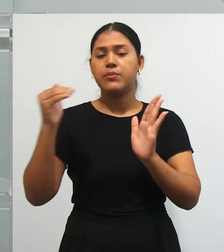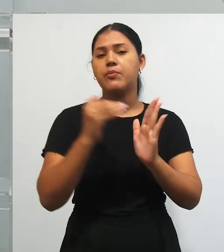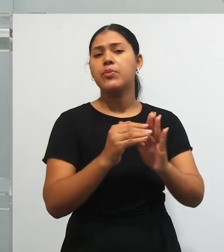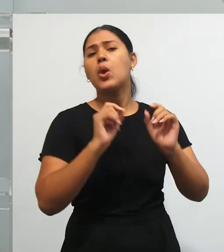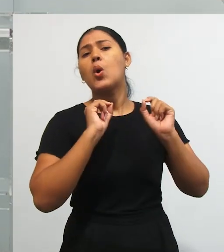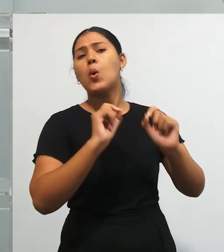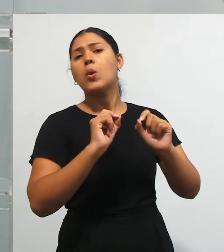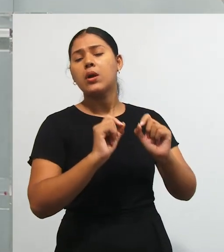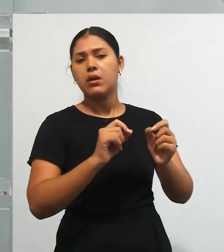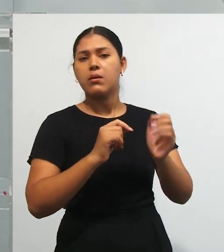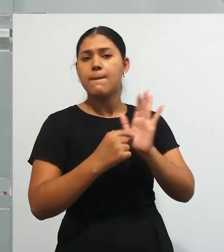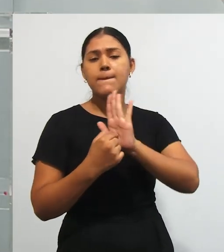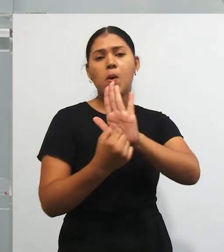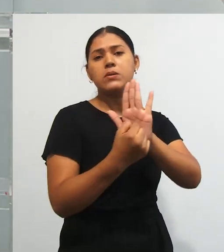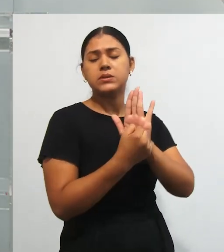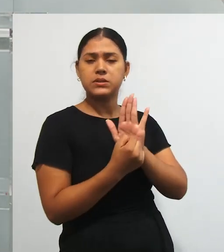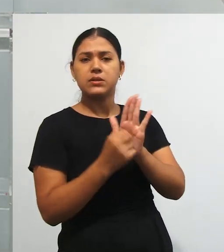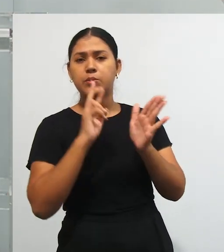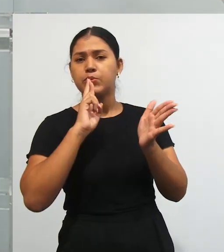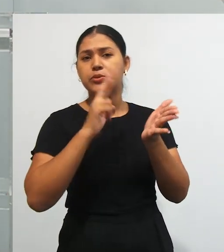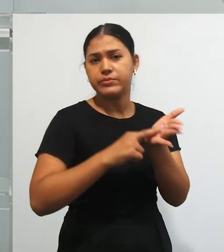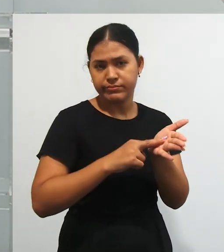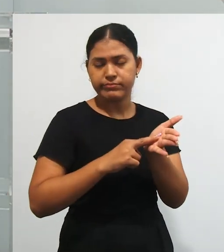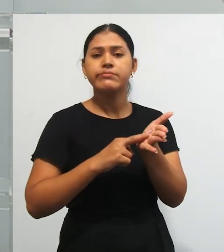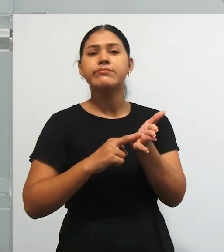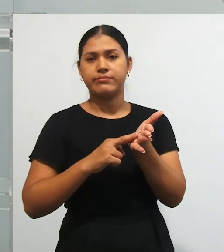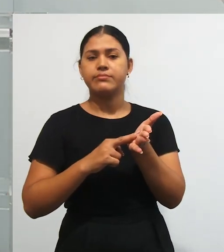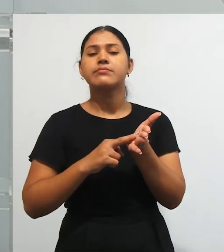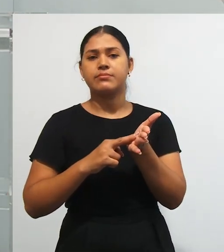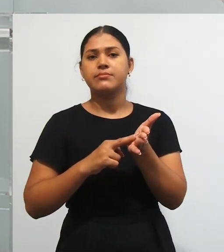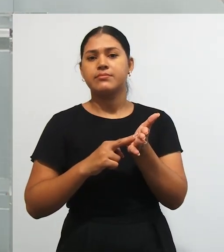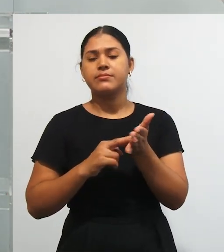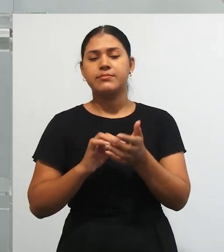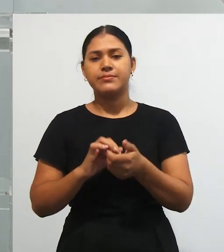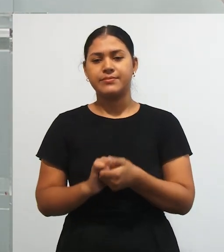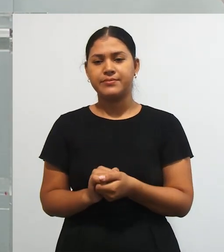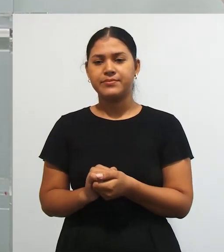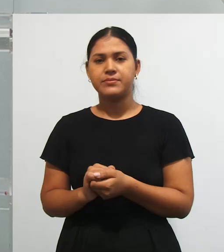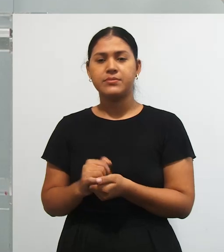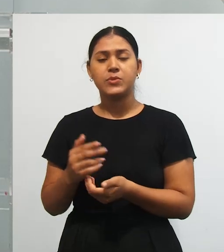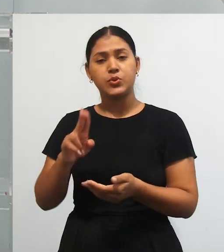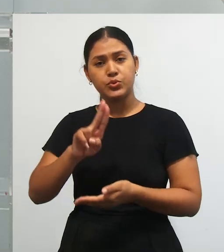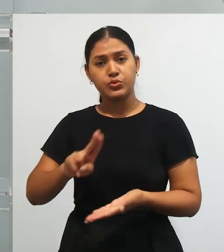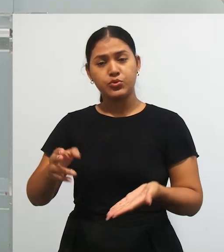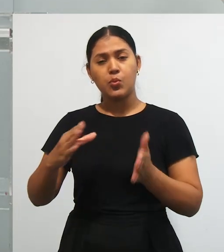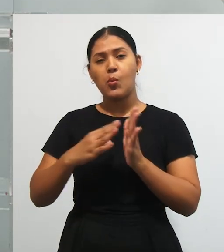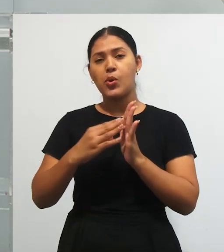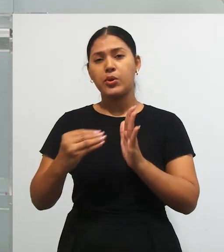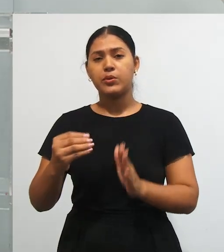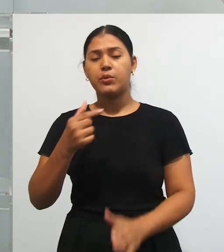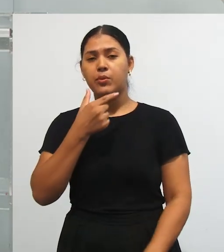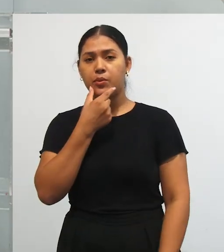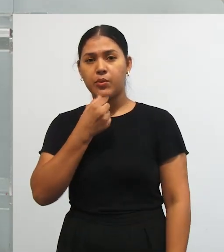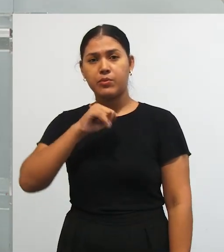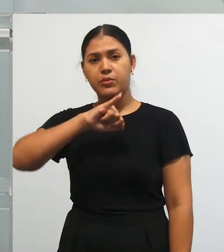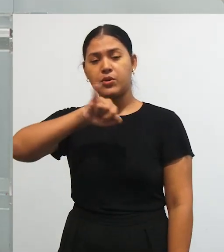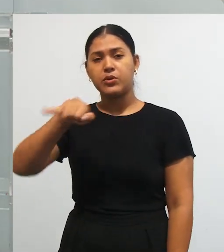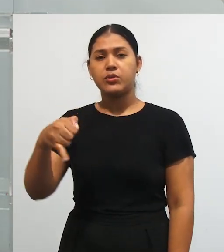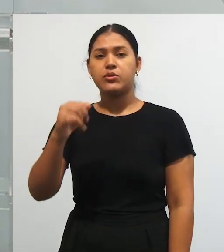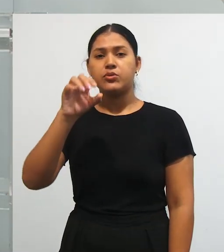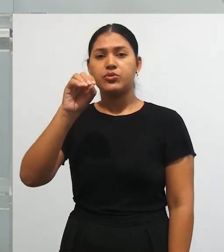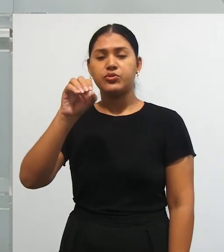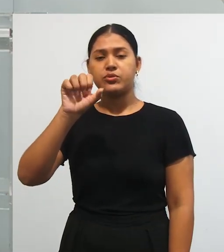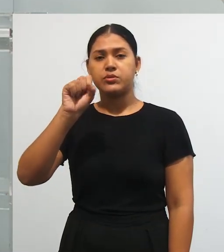Por analogia, porque aqui a gente está se inspirando na jornada do herói do Joseph Campbell. Ele está sendo um